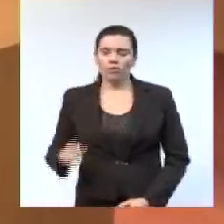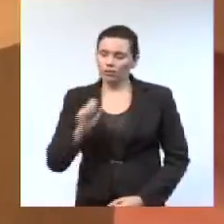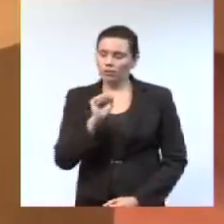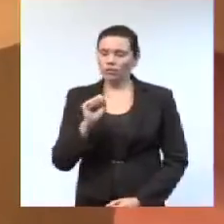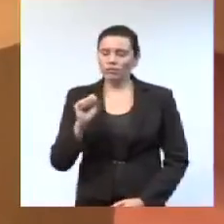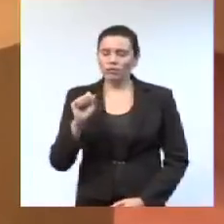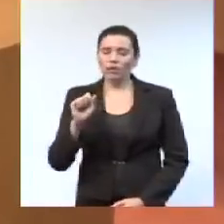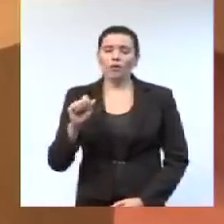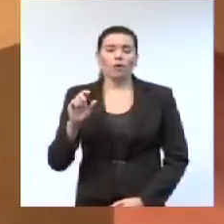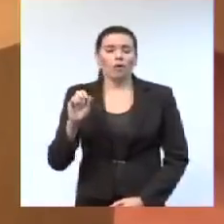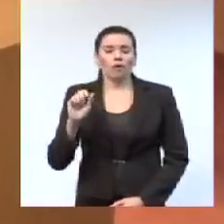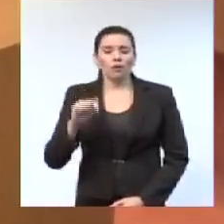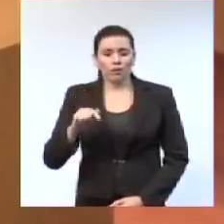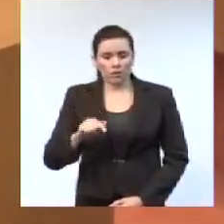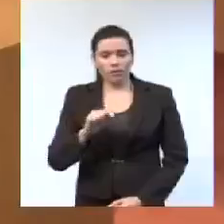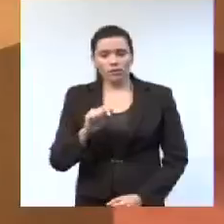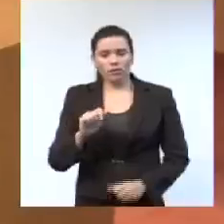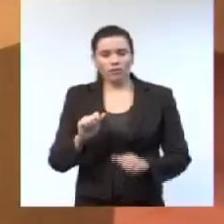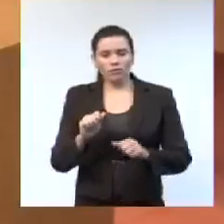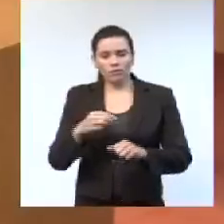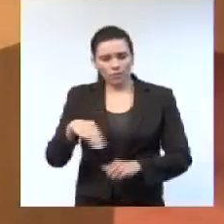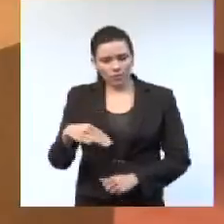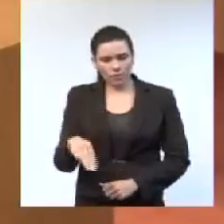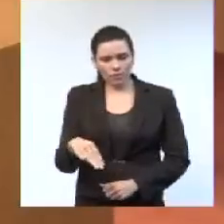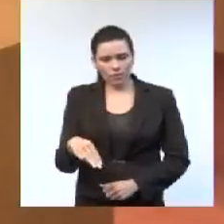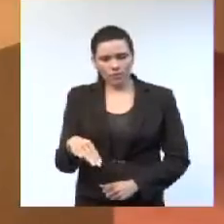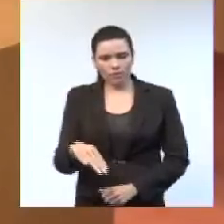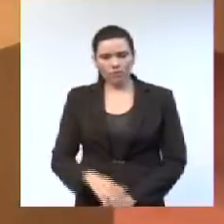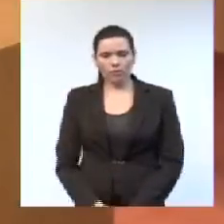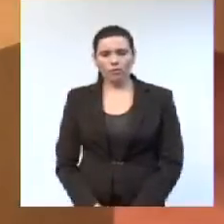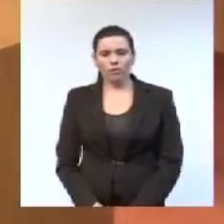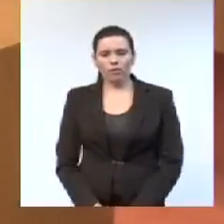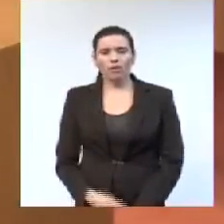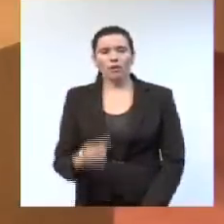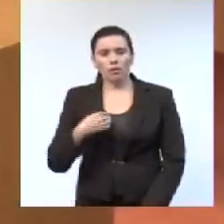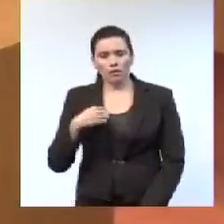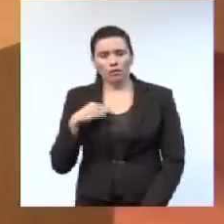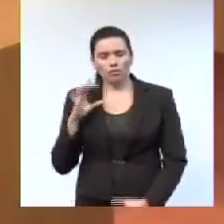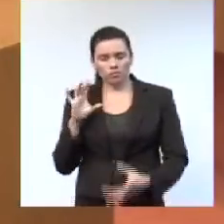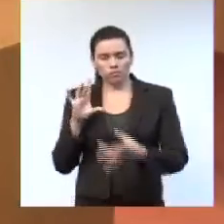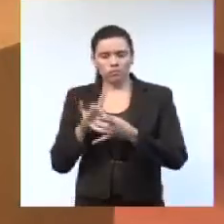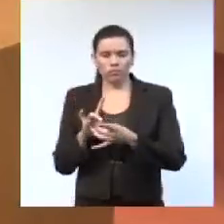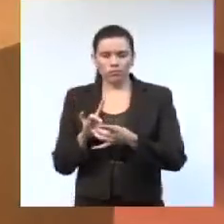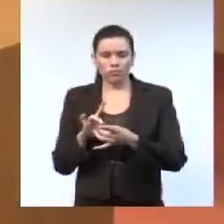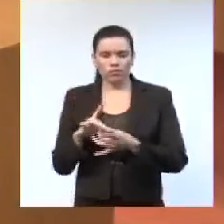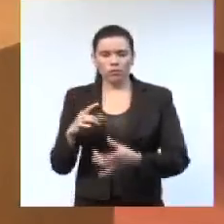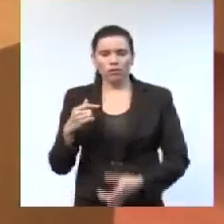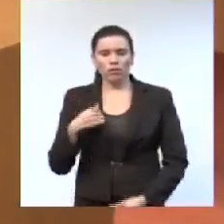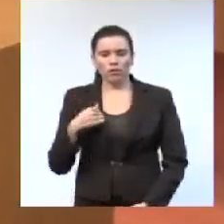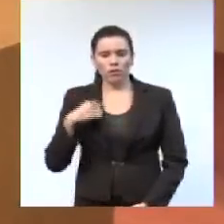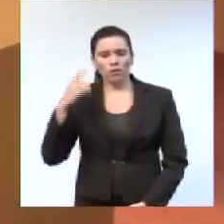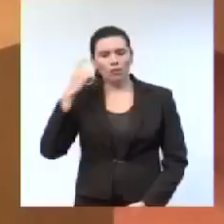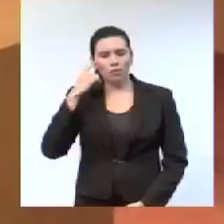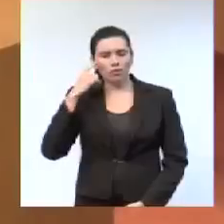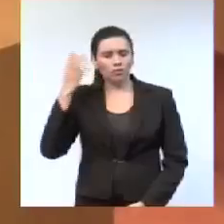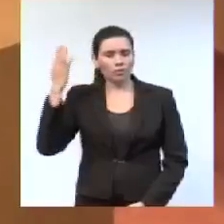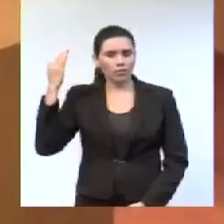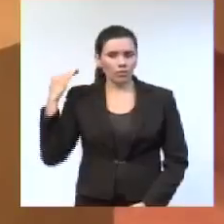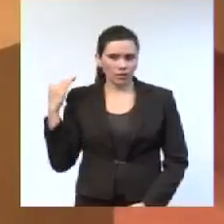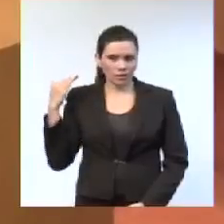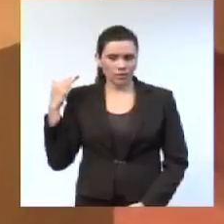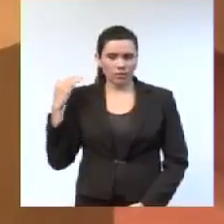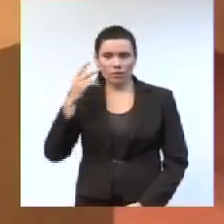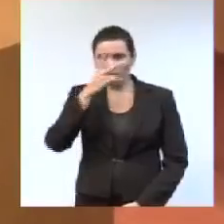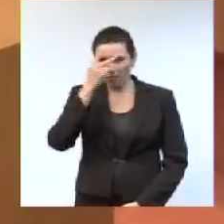detalhe, porque eu sempre digo que a governadora Rosiana foi a melhor prefeita que São Luís já teve. Porque se a gente